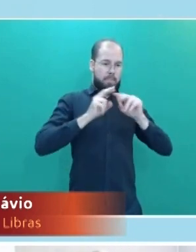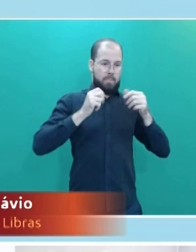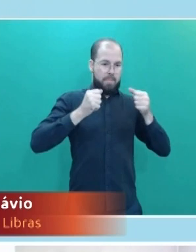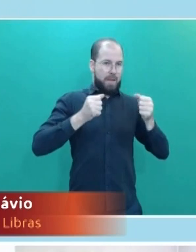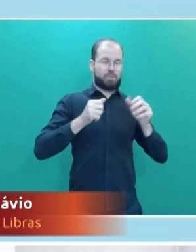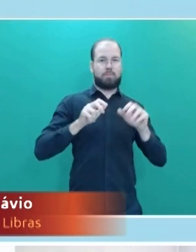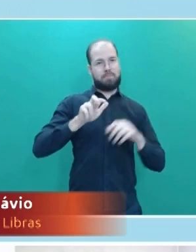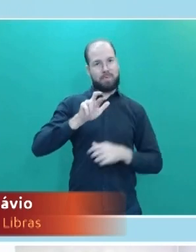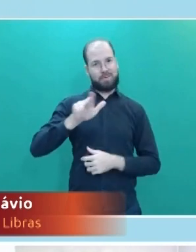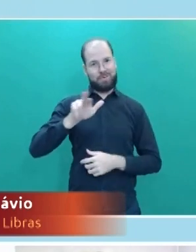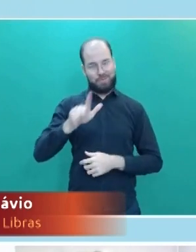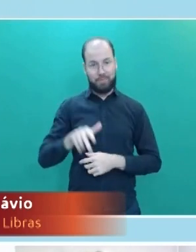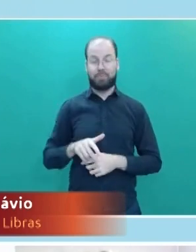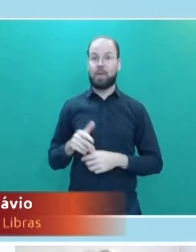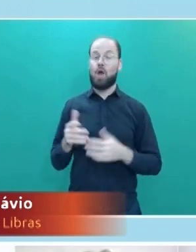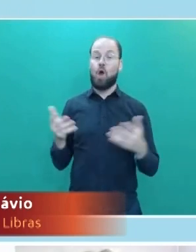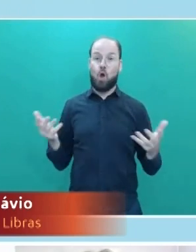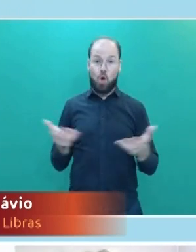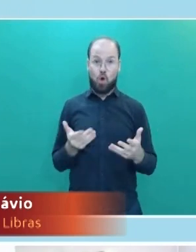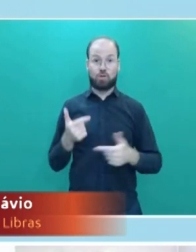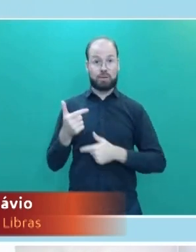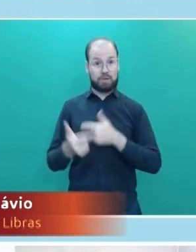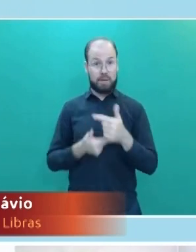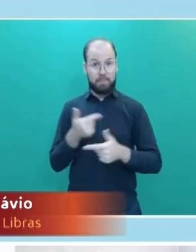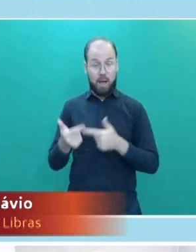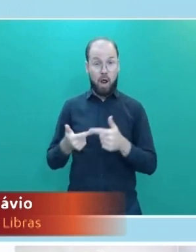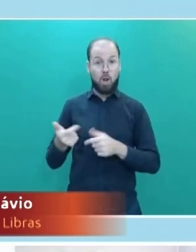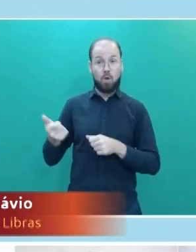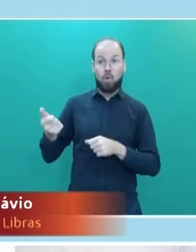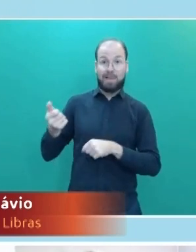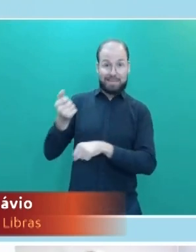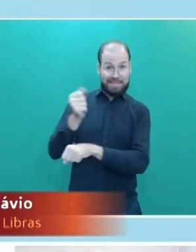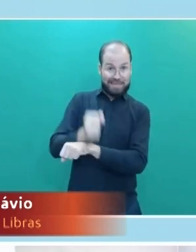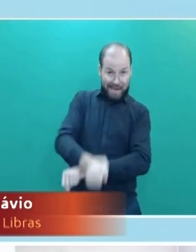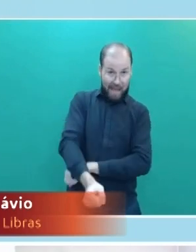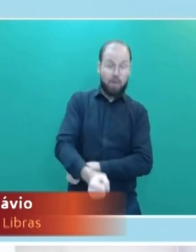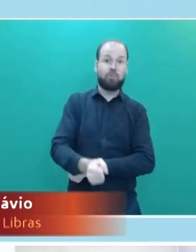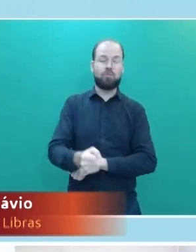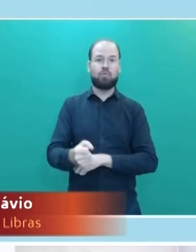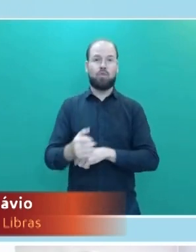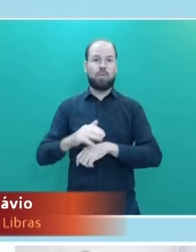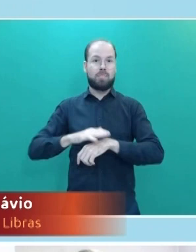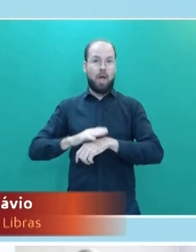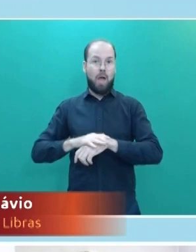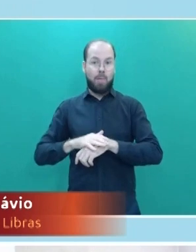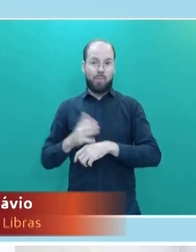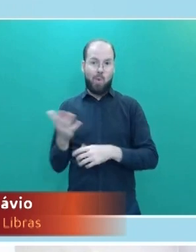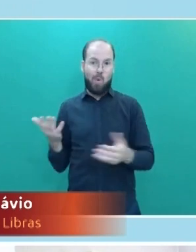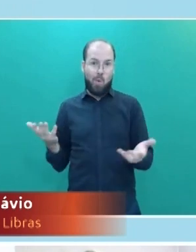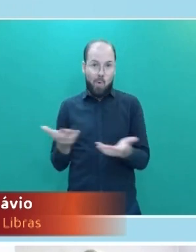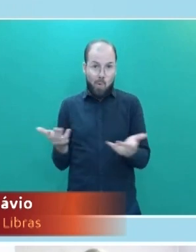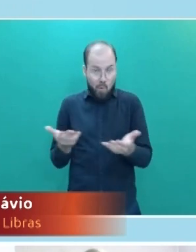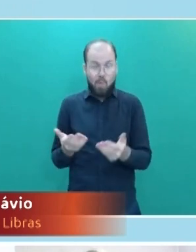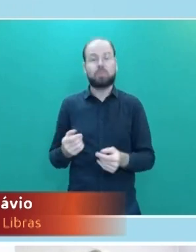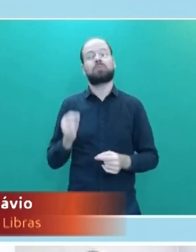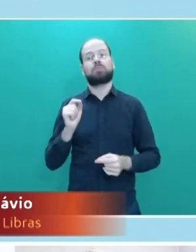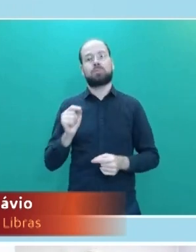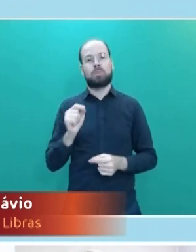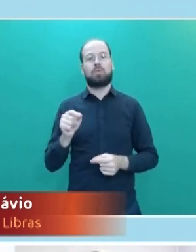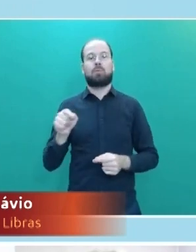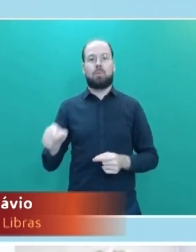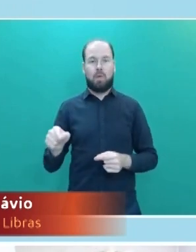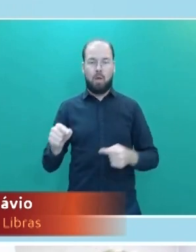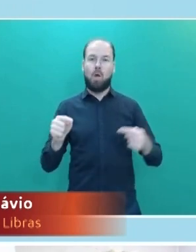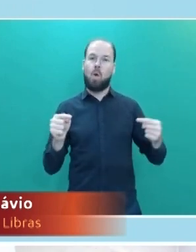hoje, o trabalho escravo contemporâneo, não exige, para adequação ao tipo penal,